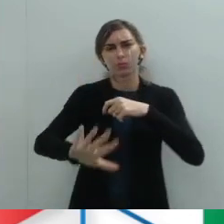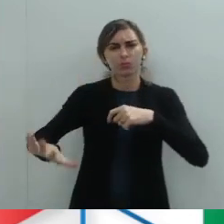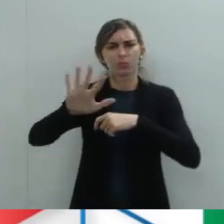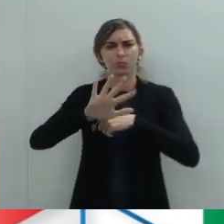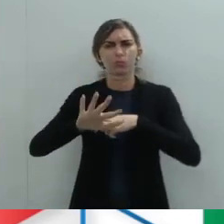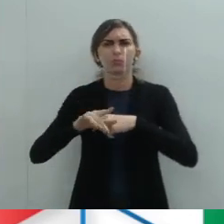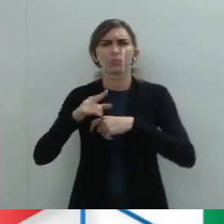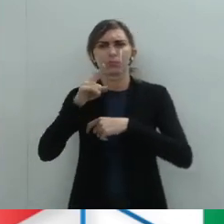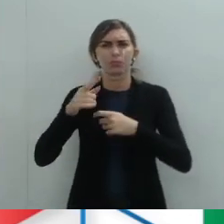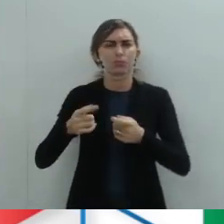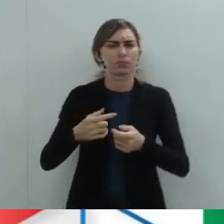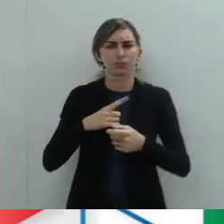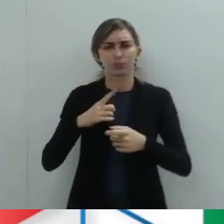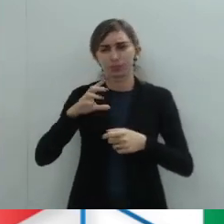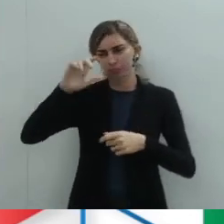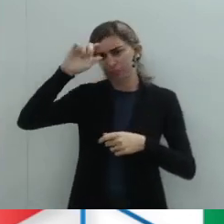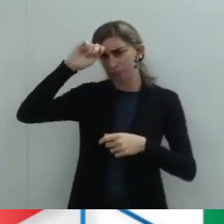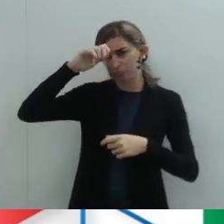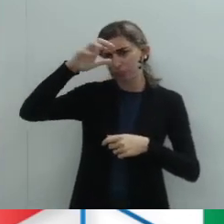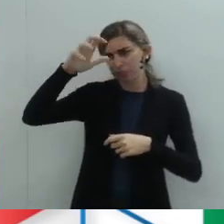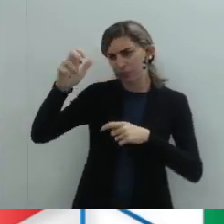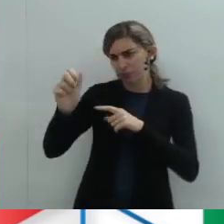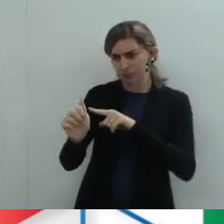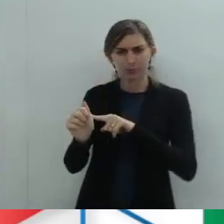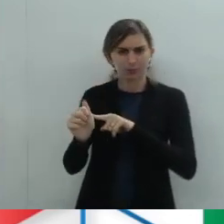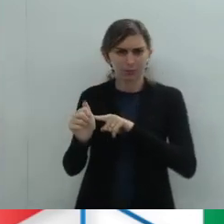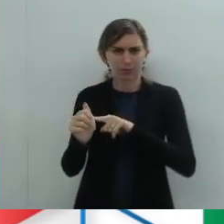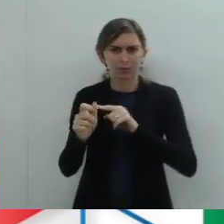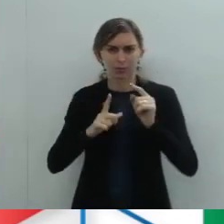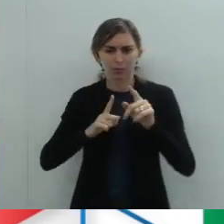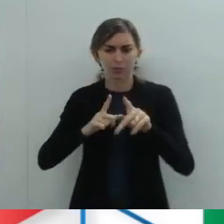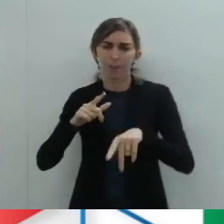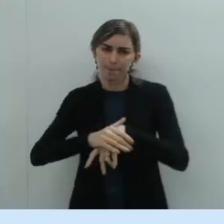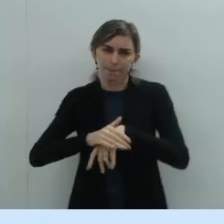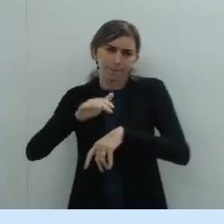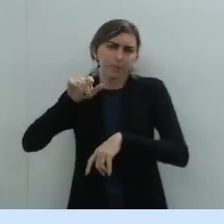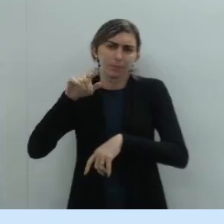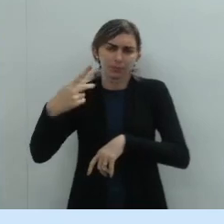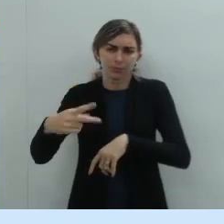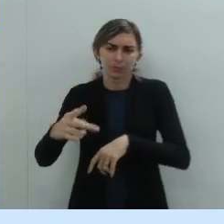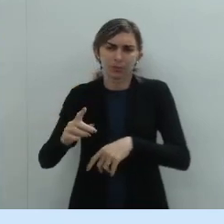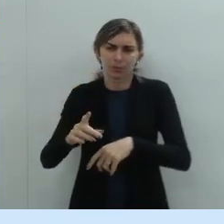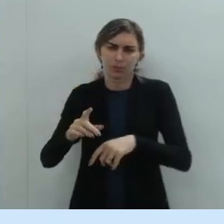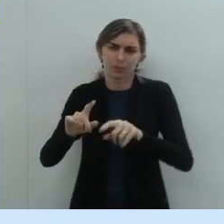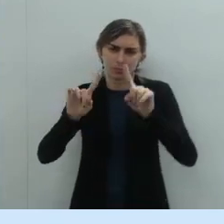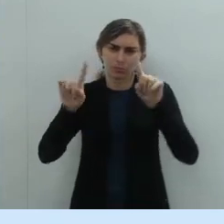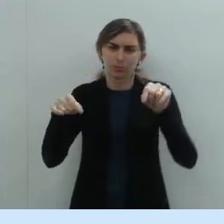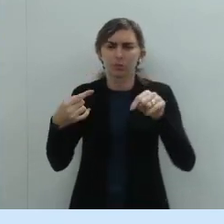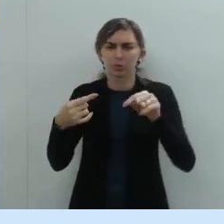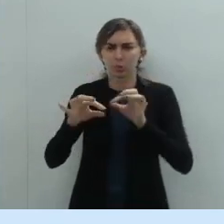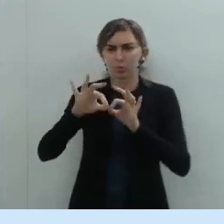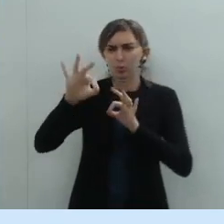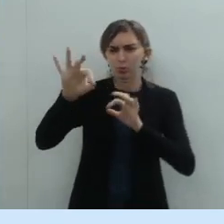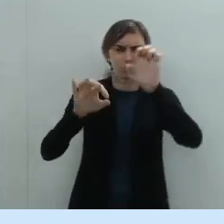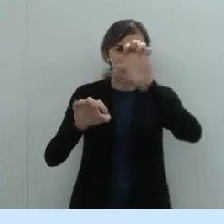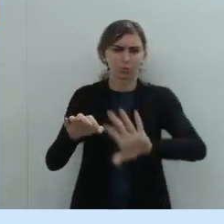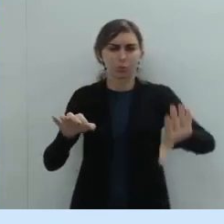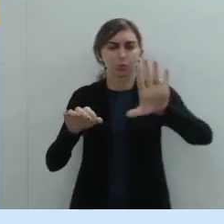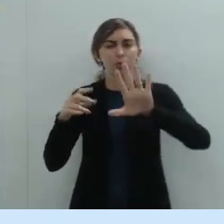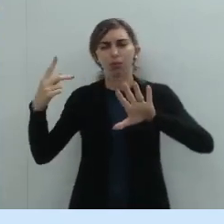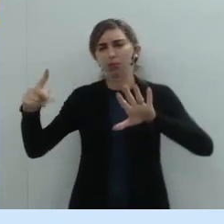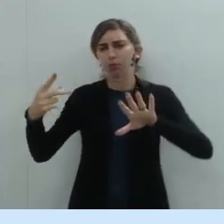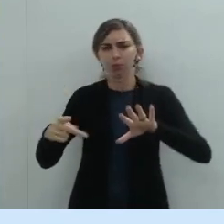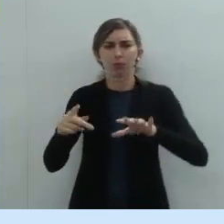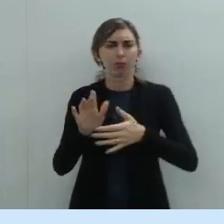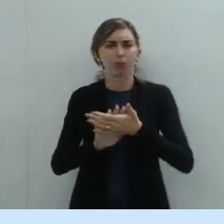Então, o continente africano, né, por mais que ele esteja, entre aspas, distante da Europa, ele